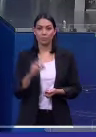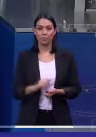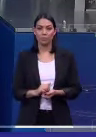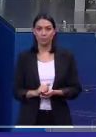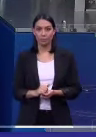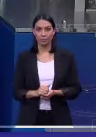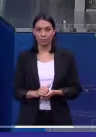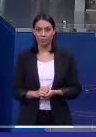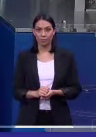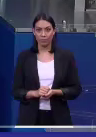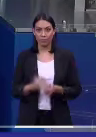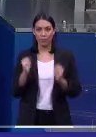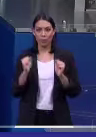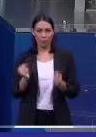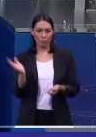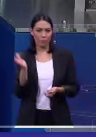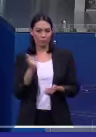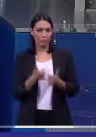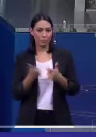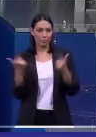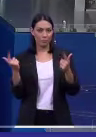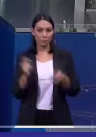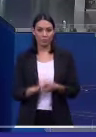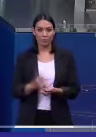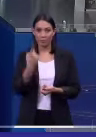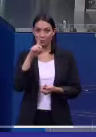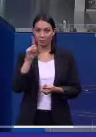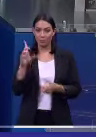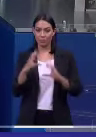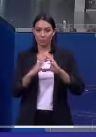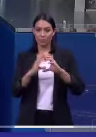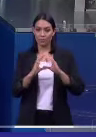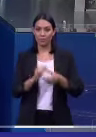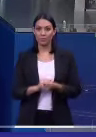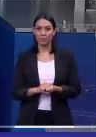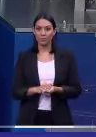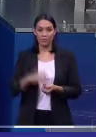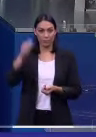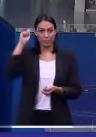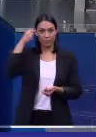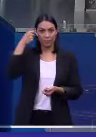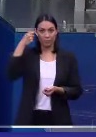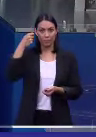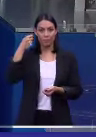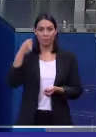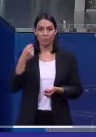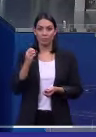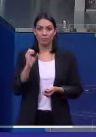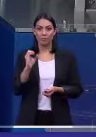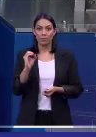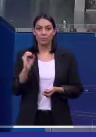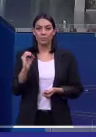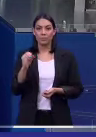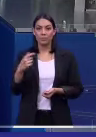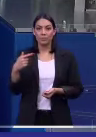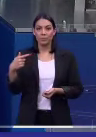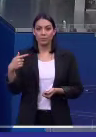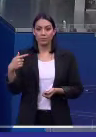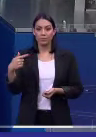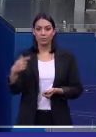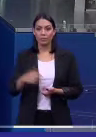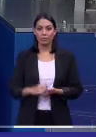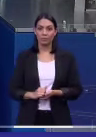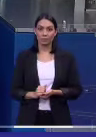15. Pode chamar que a sorte vem. O último número da Quina. Bola preta, número 07.